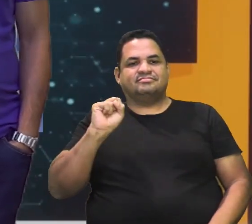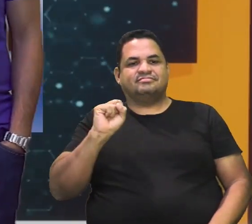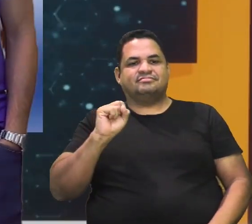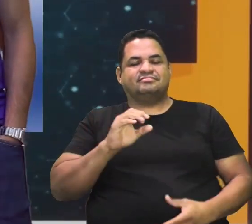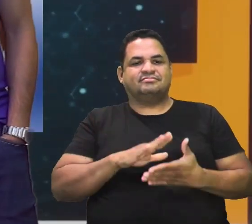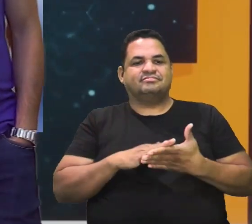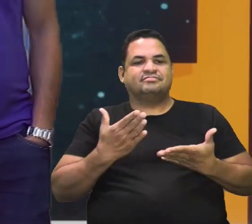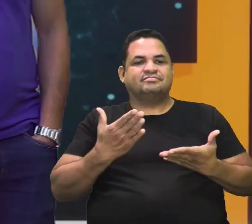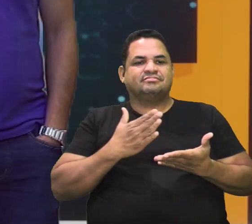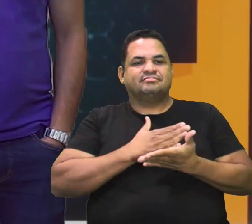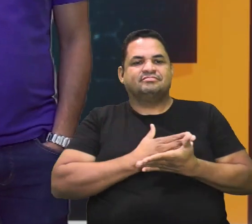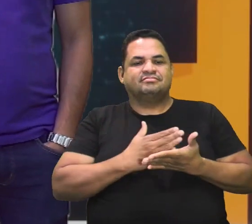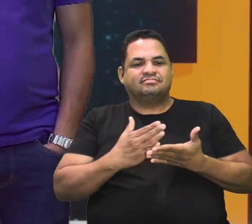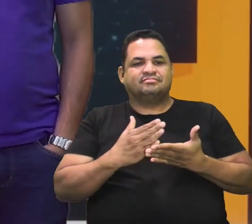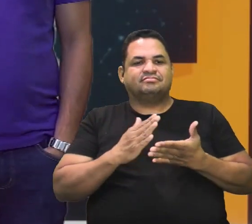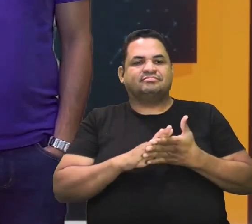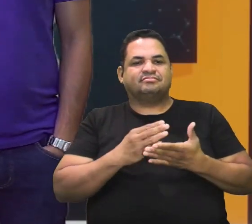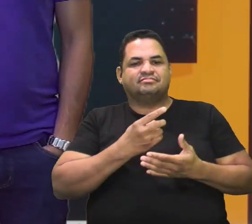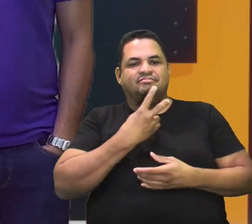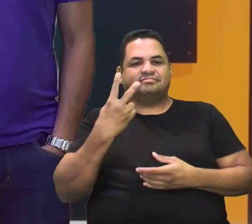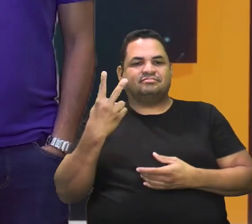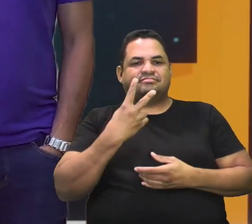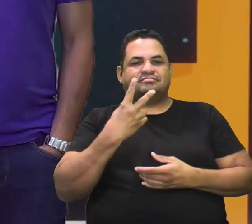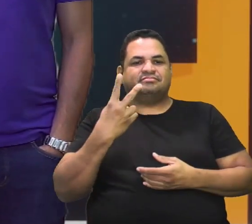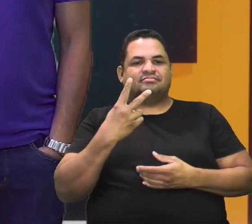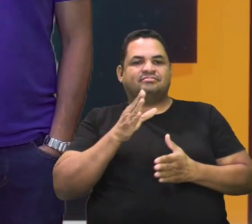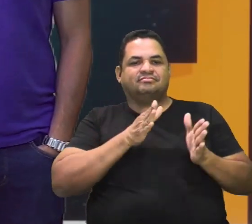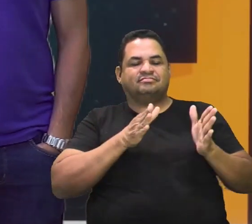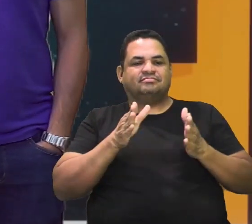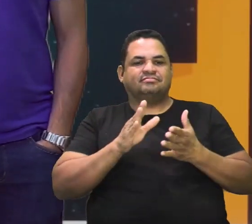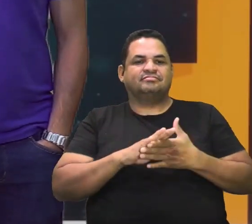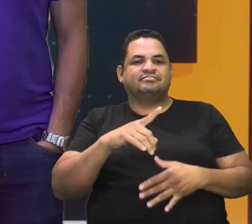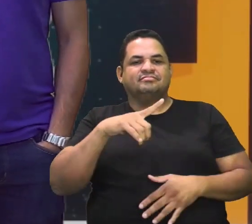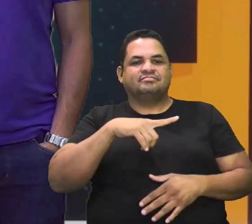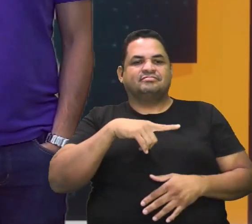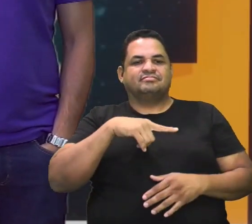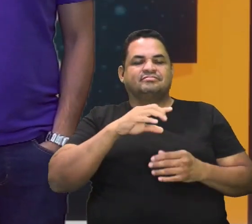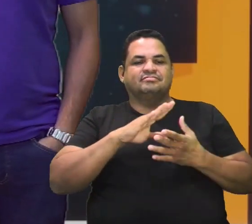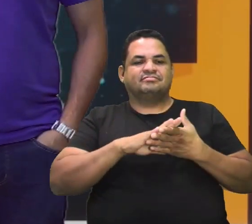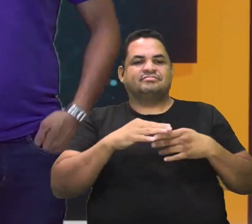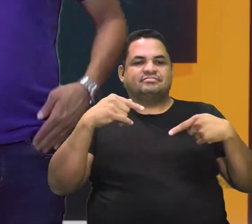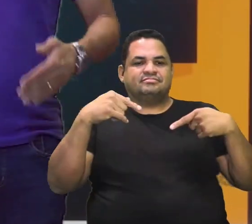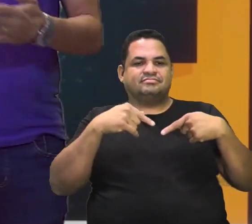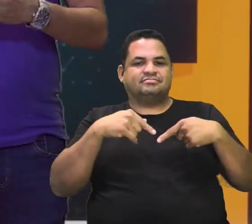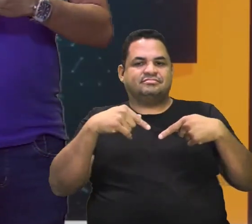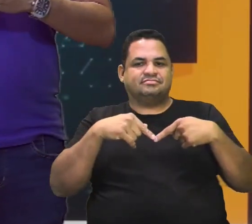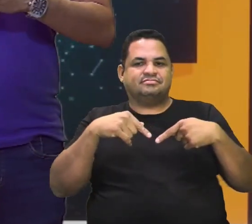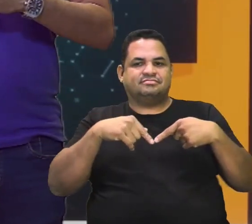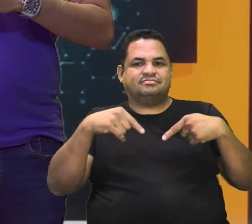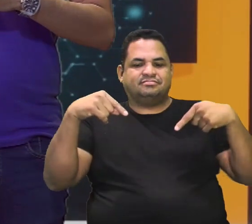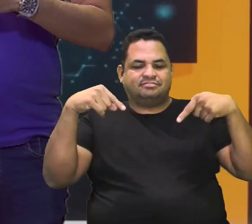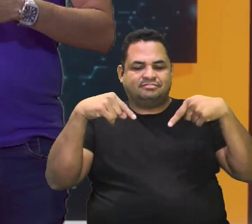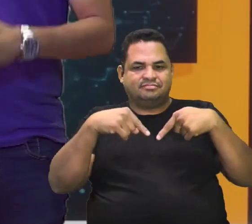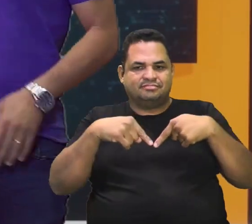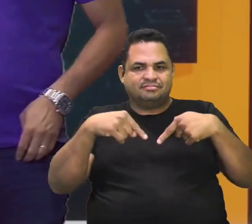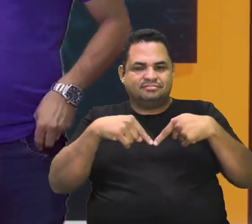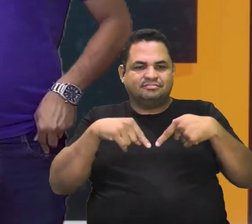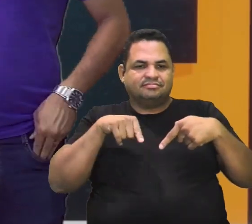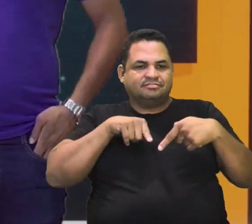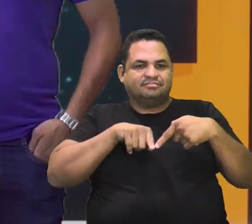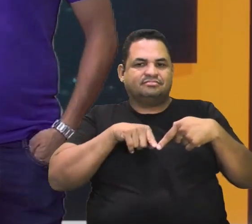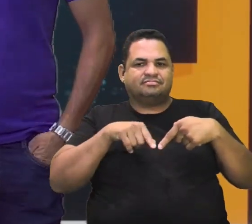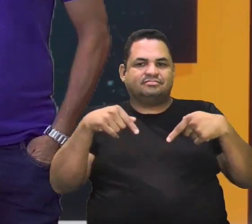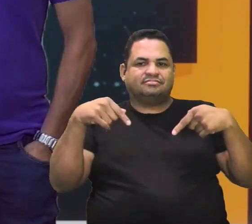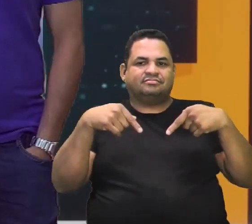passamos do meio e começamos já a segunda etapa, já passamos do vértice, né? Tem a parábola. Acho que nós estamos no vértice, né? 56?